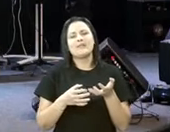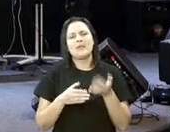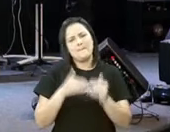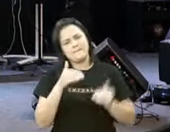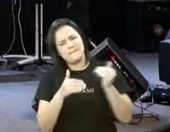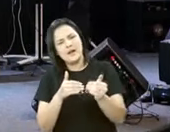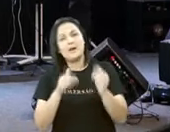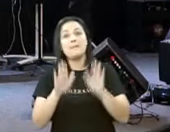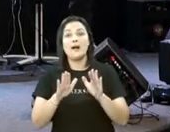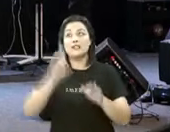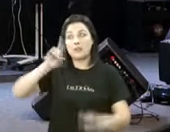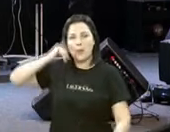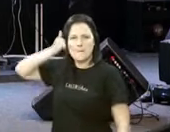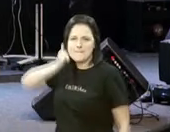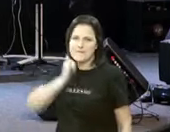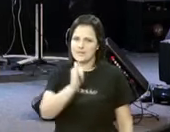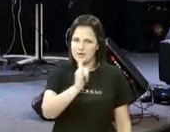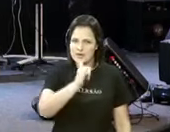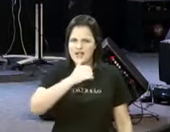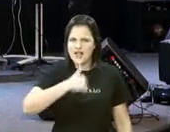eu autorizei.